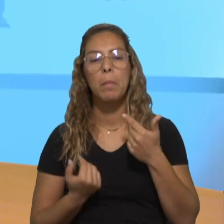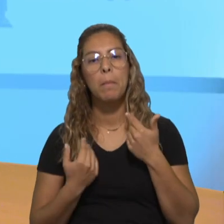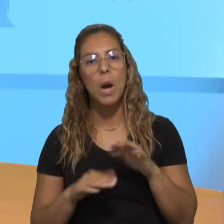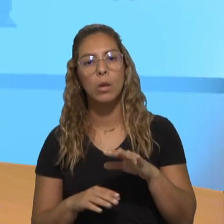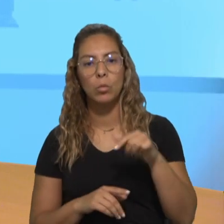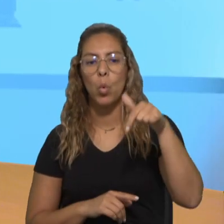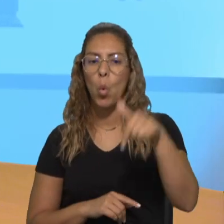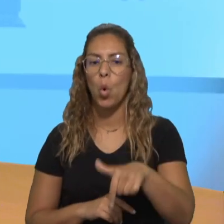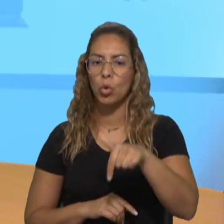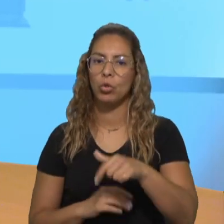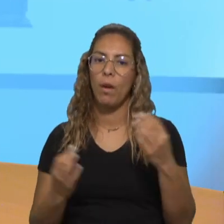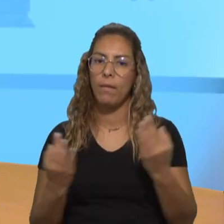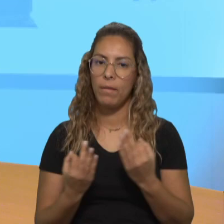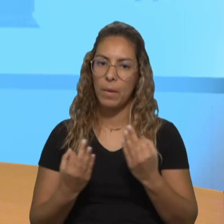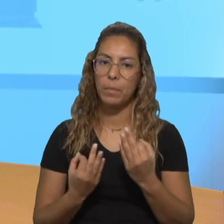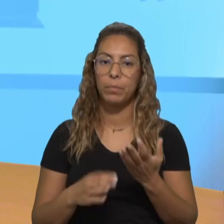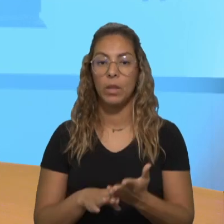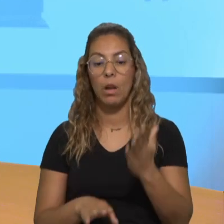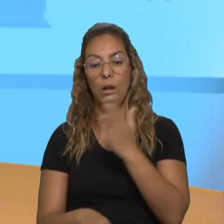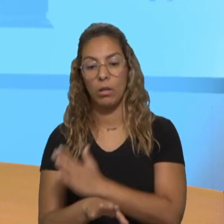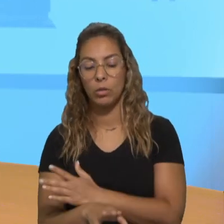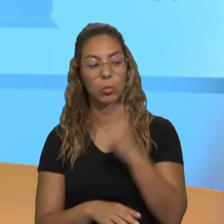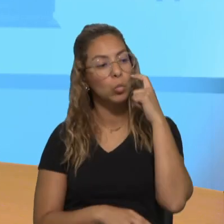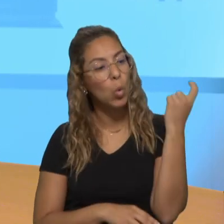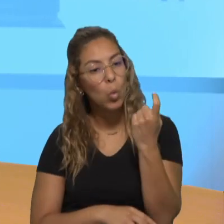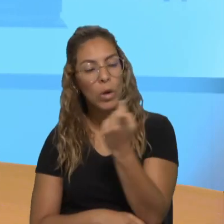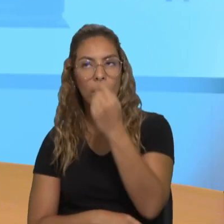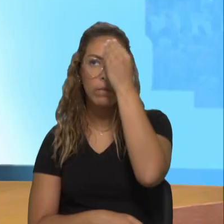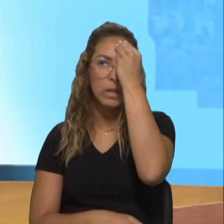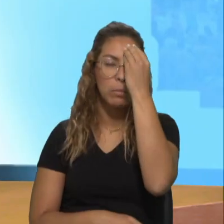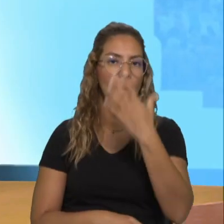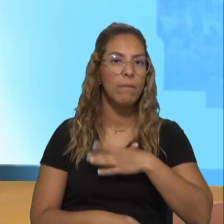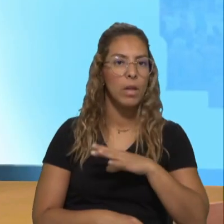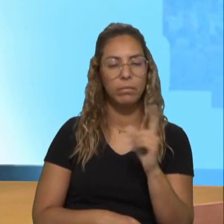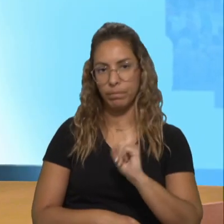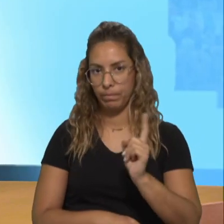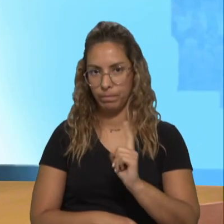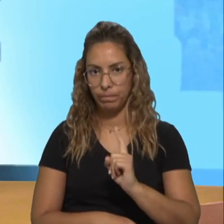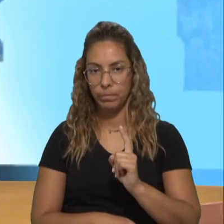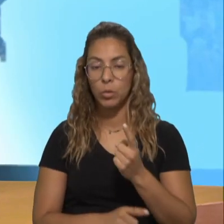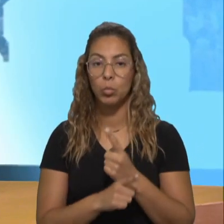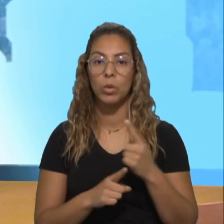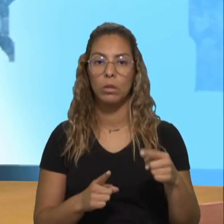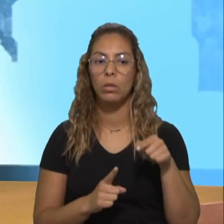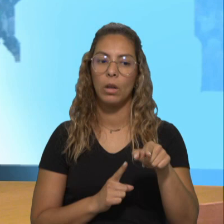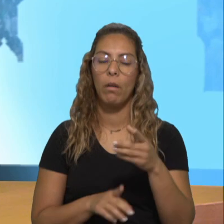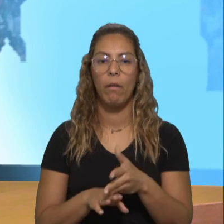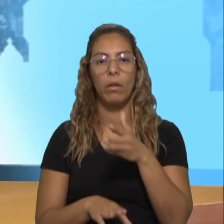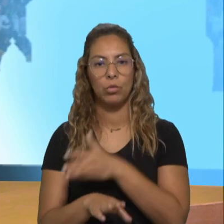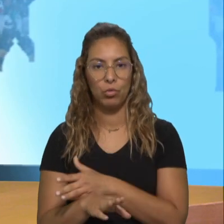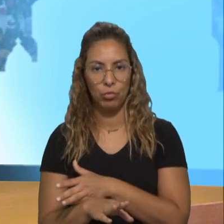hoje em dia não há muito essa disponibilidade de ir procurar e de querer saber mais. Até porque, e isso também foi um tópico